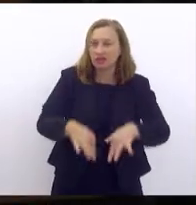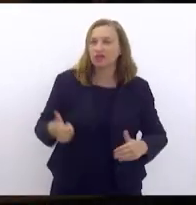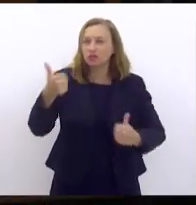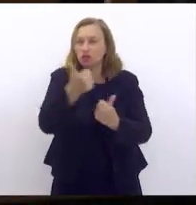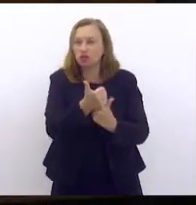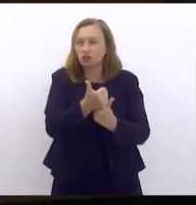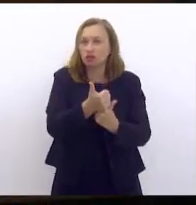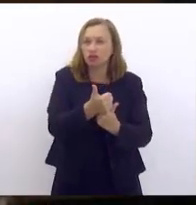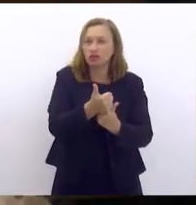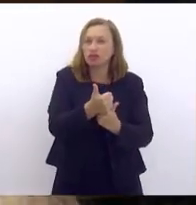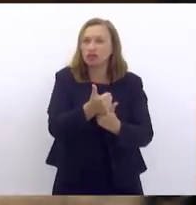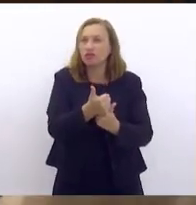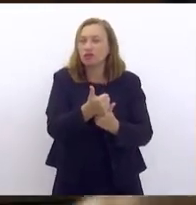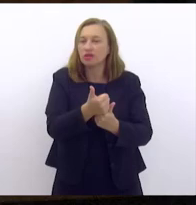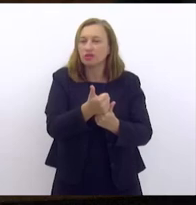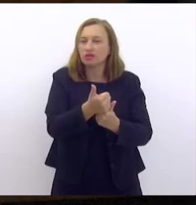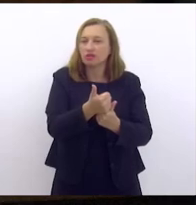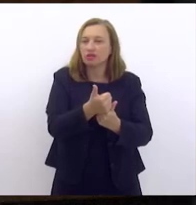substitutivo.